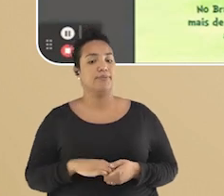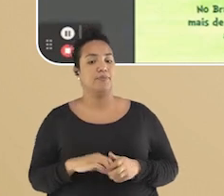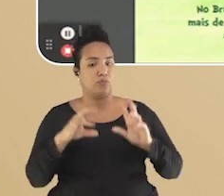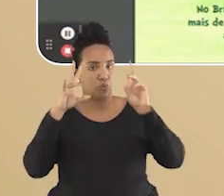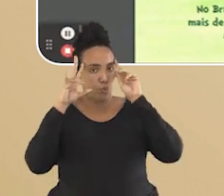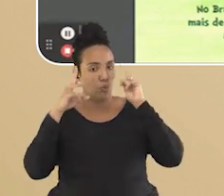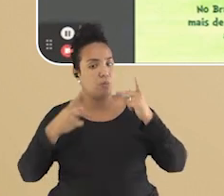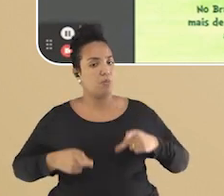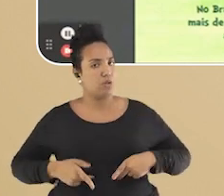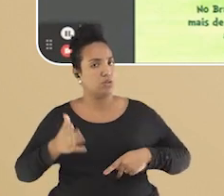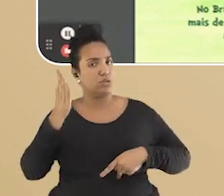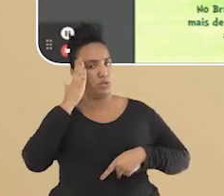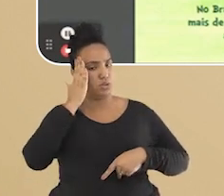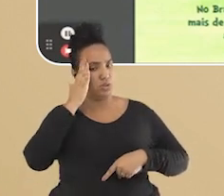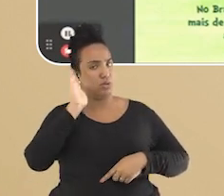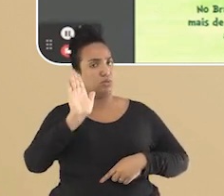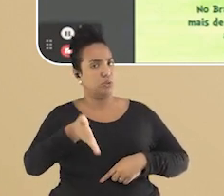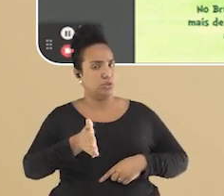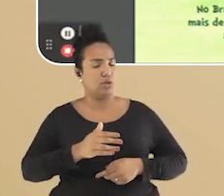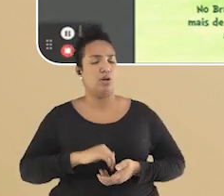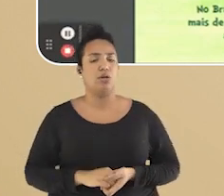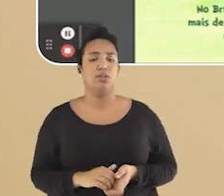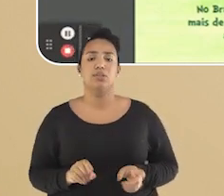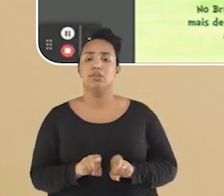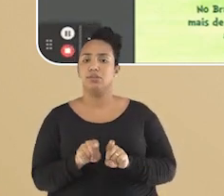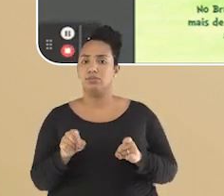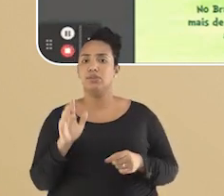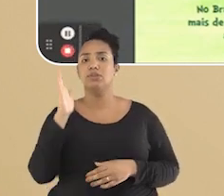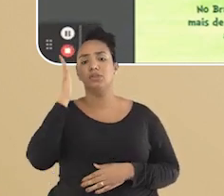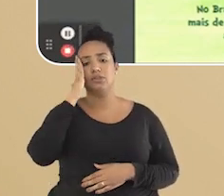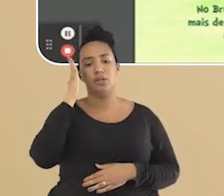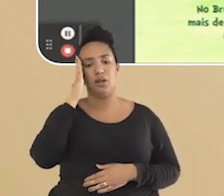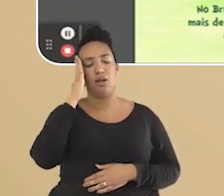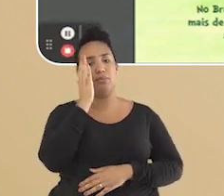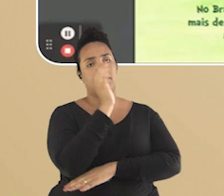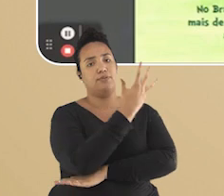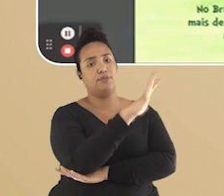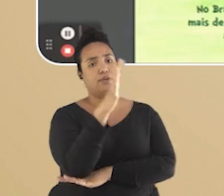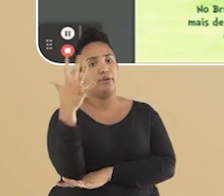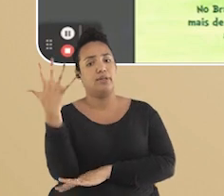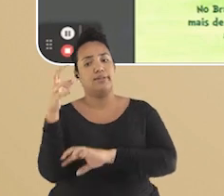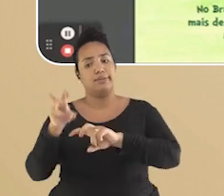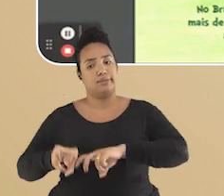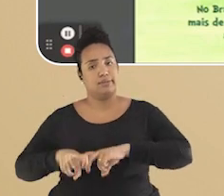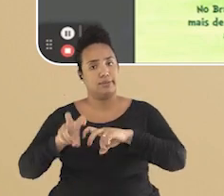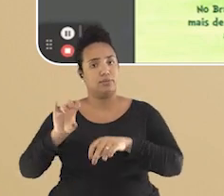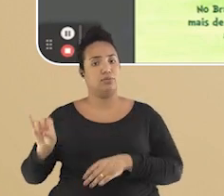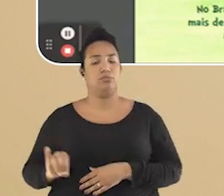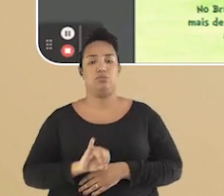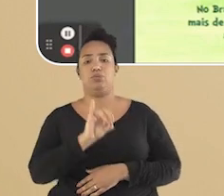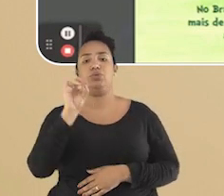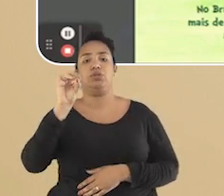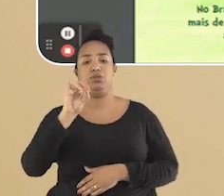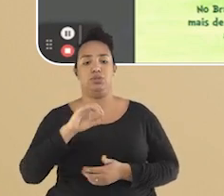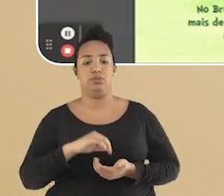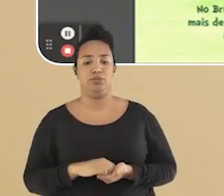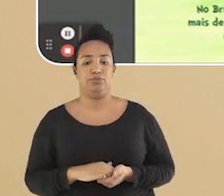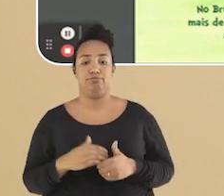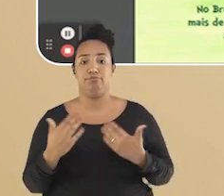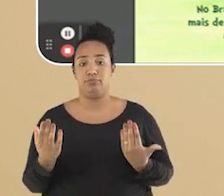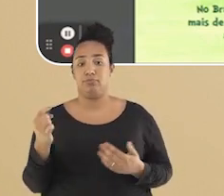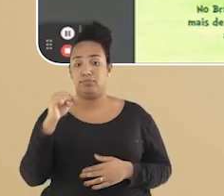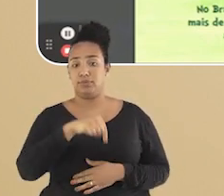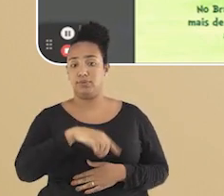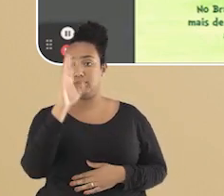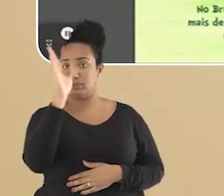há milhares de anos e sabem também da importância dos campos e florestas. No Brasil, corre a